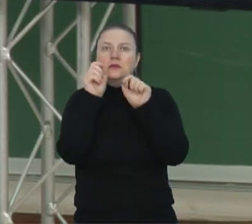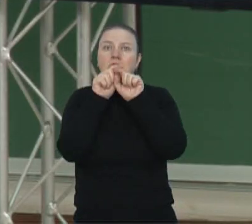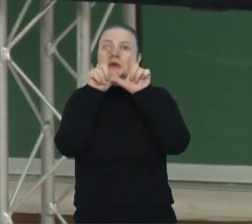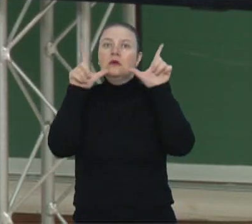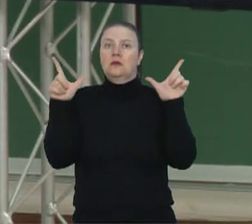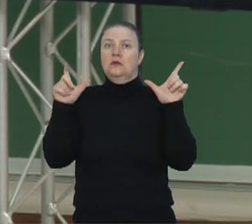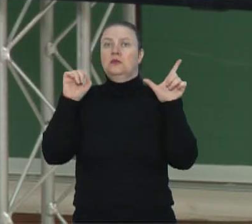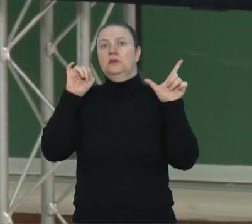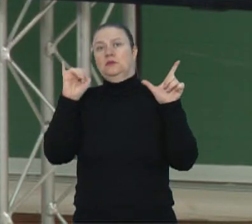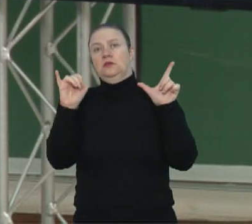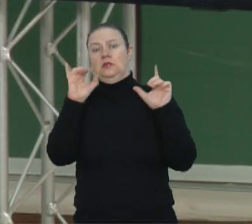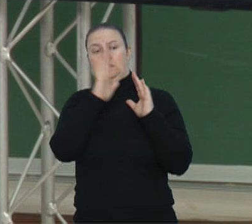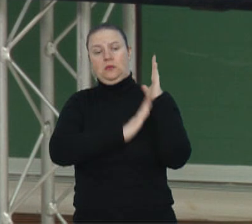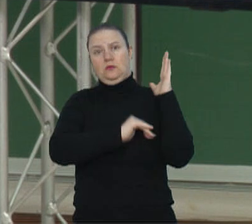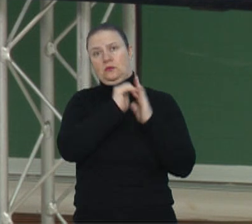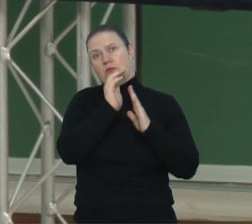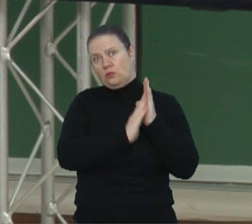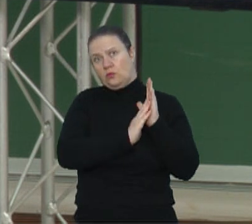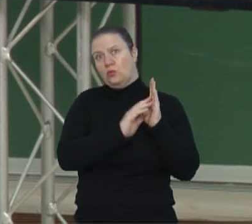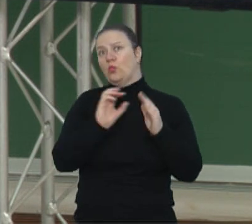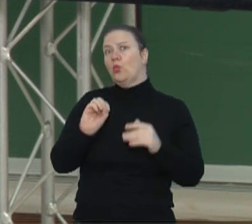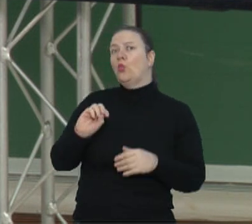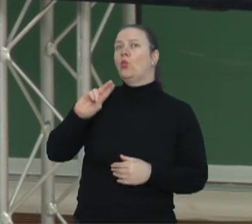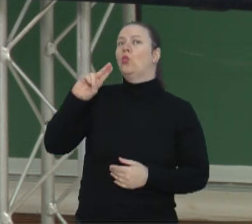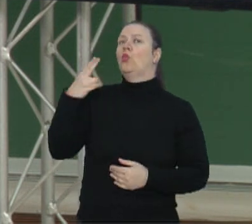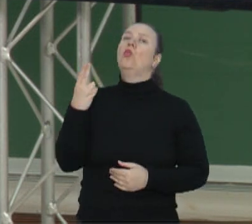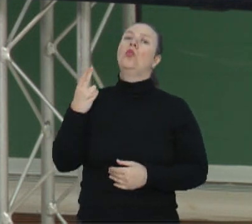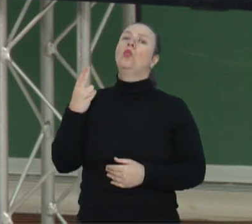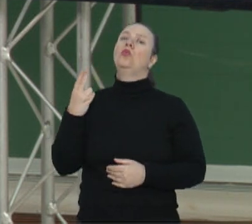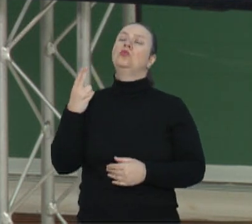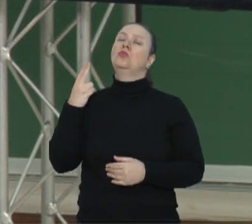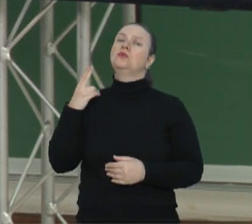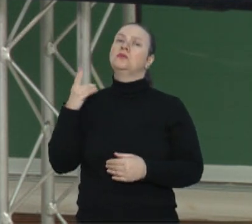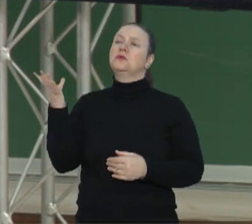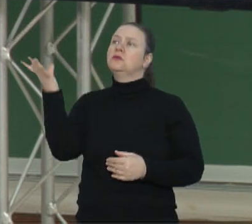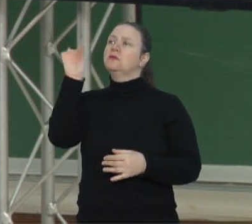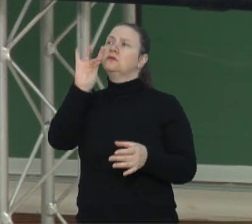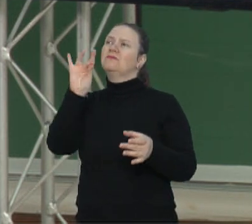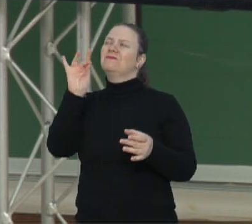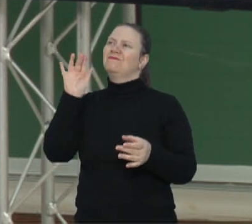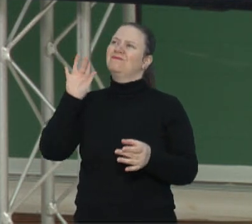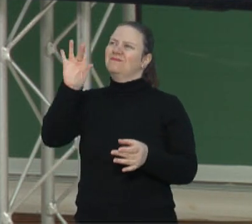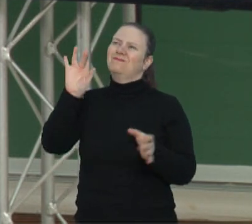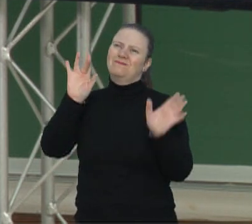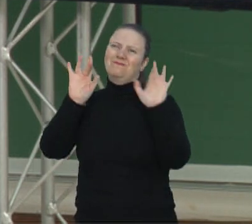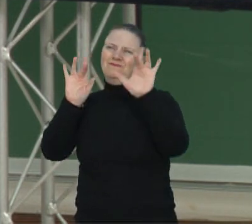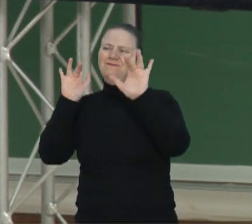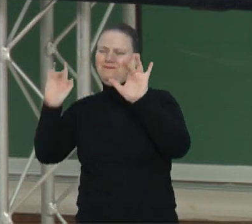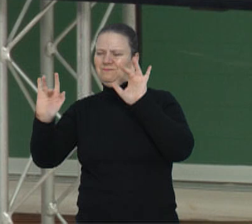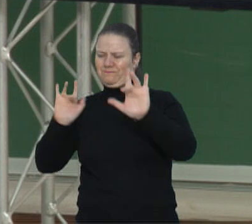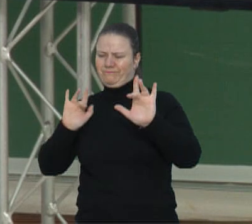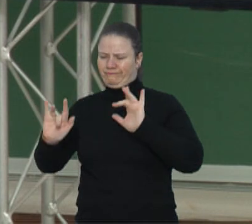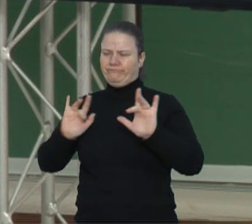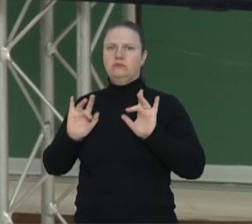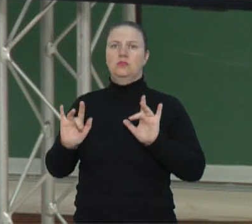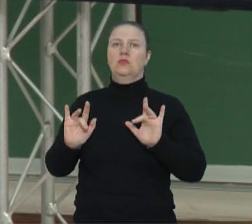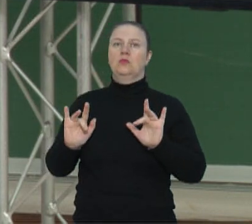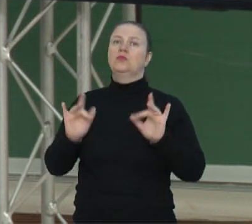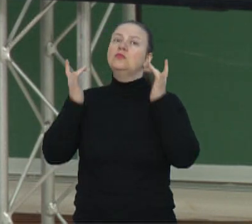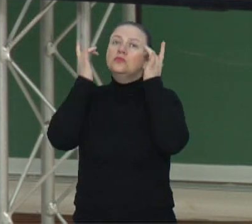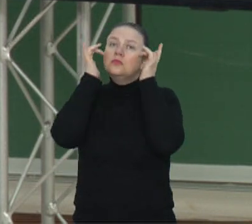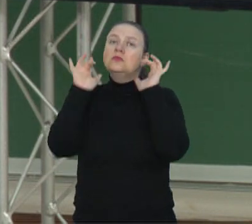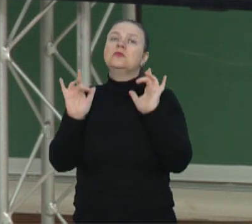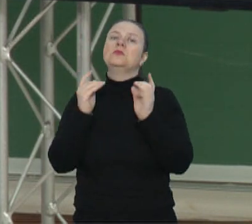uma pintura, né? Porque se lá no cubismo, dadaísmo, eles começaram a inserir mesmo objetos na tela da